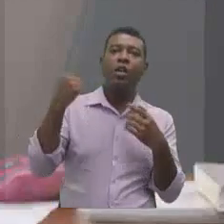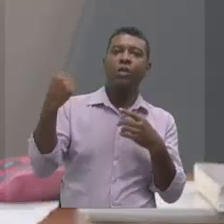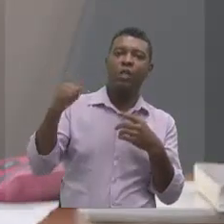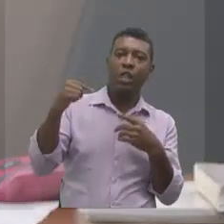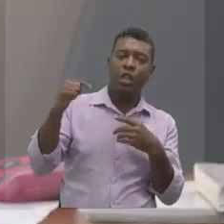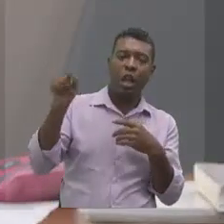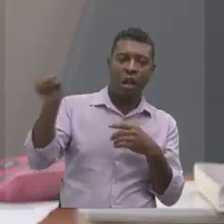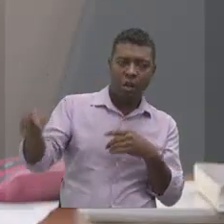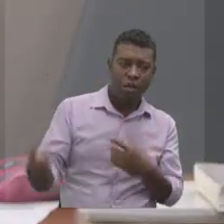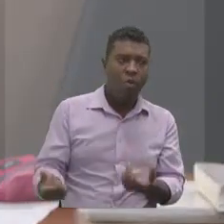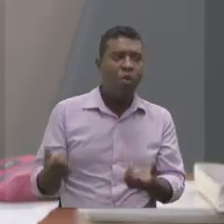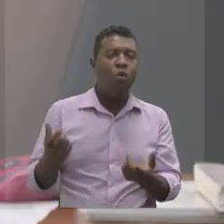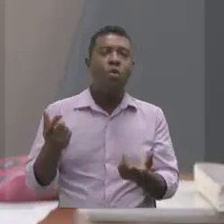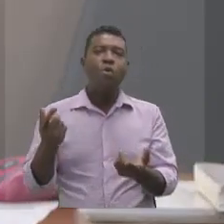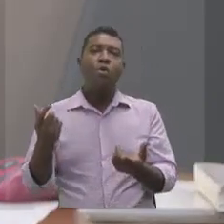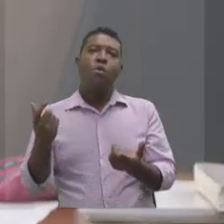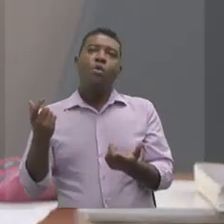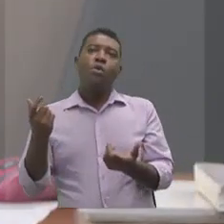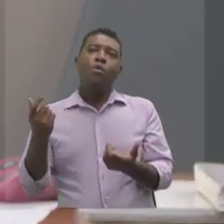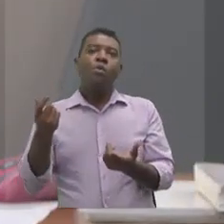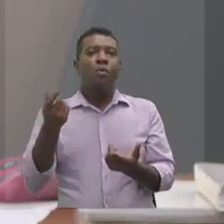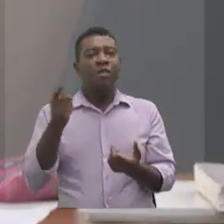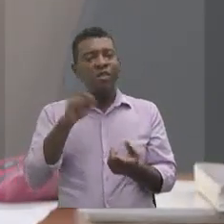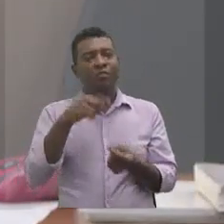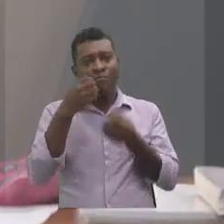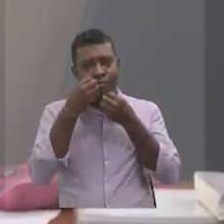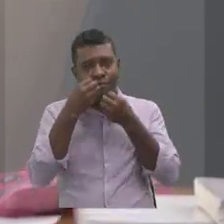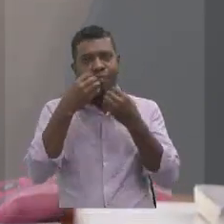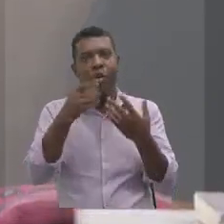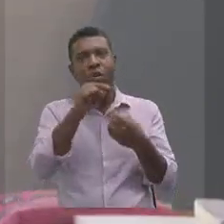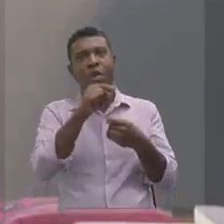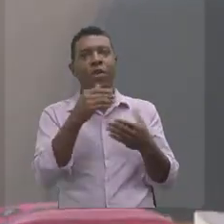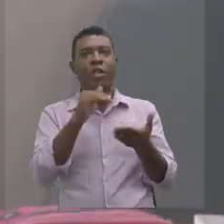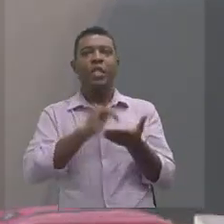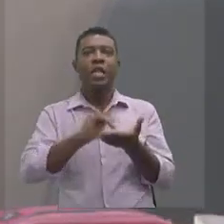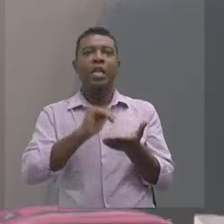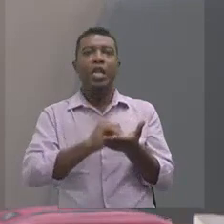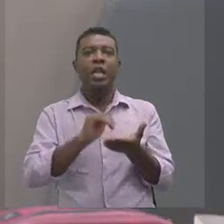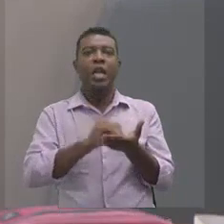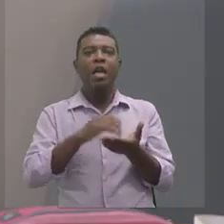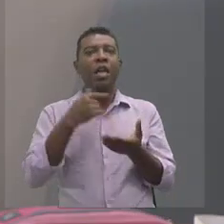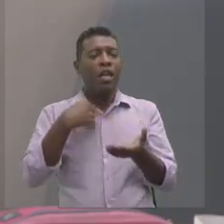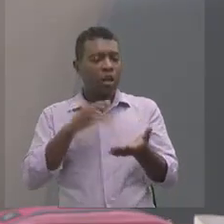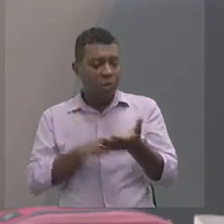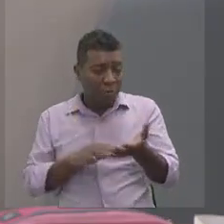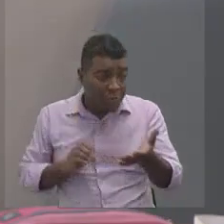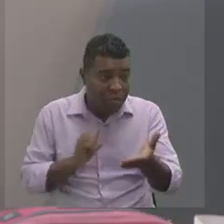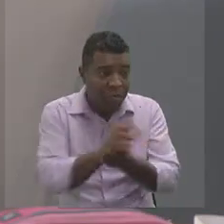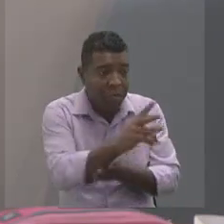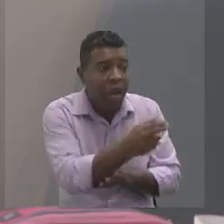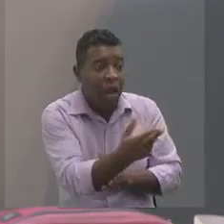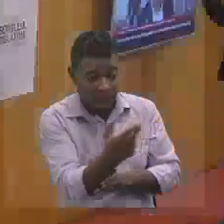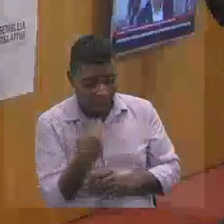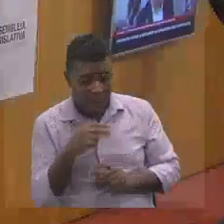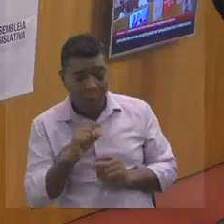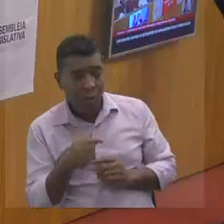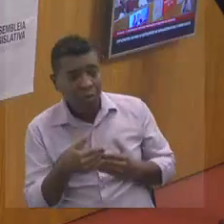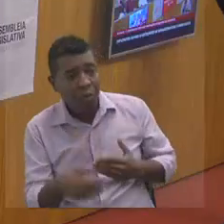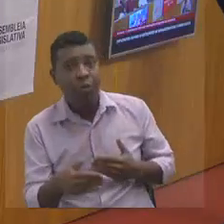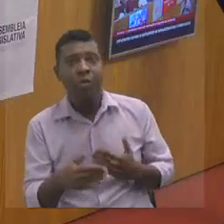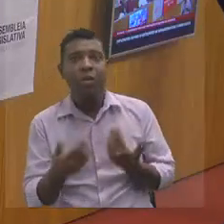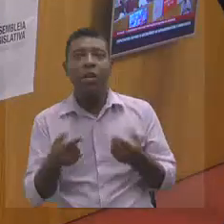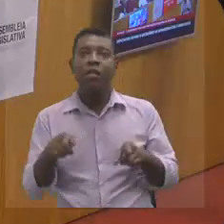é a gente é muito bom secretário assim a gente manda mensagem O senhor já retorna logo depois agradecer também o nosso amigo